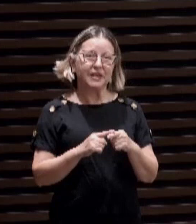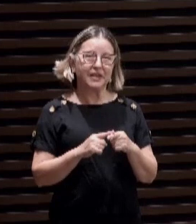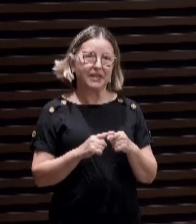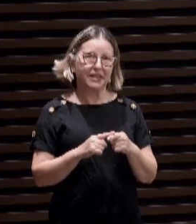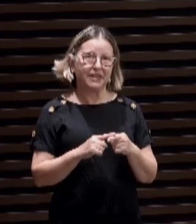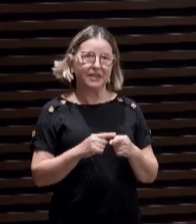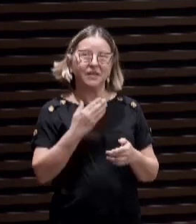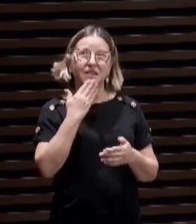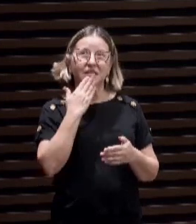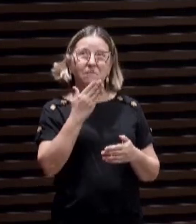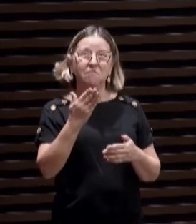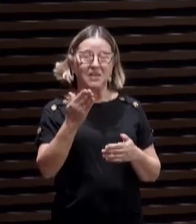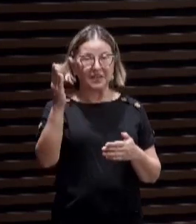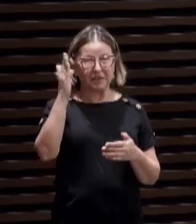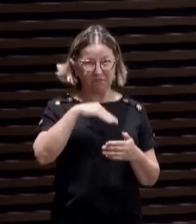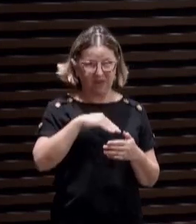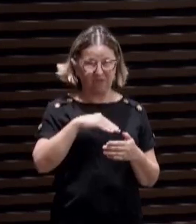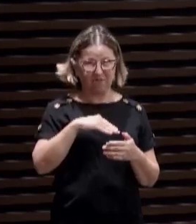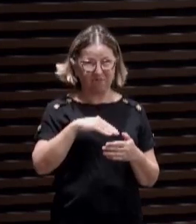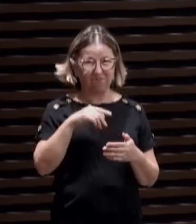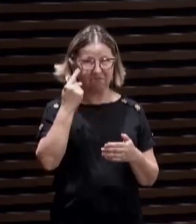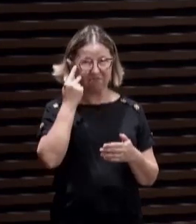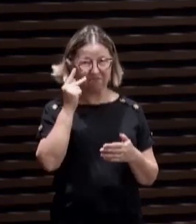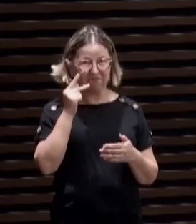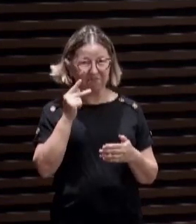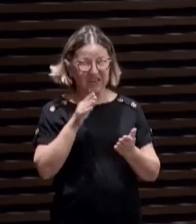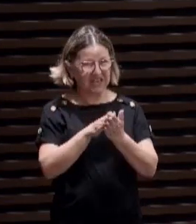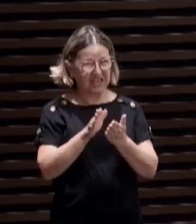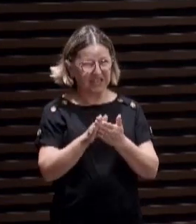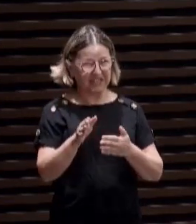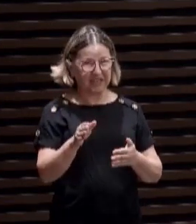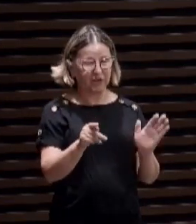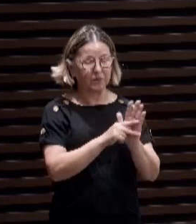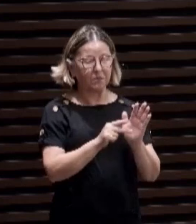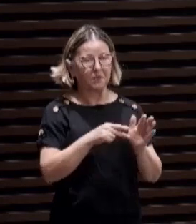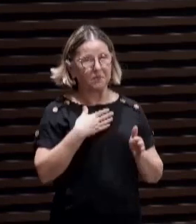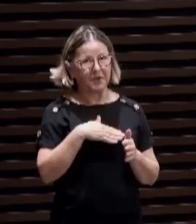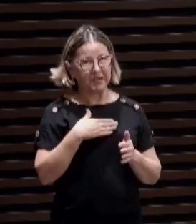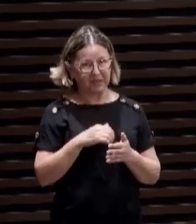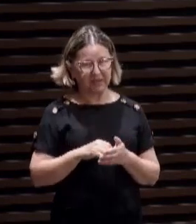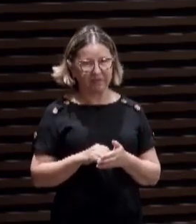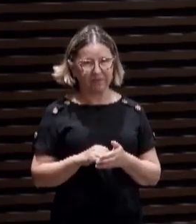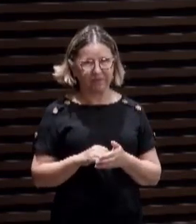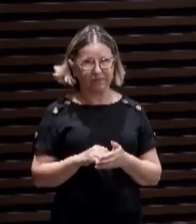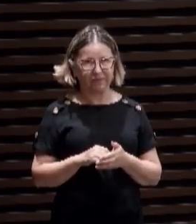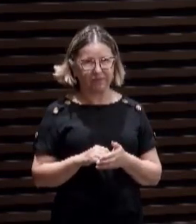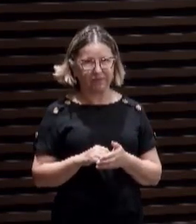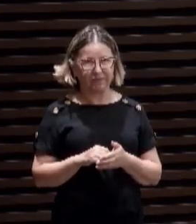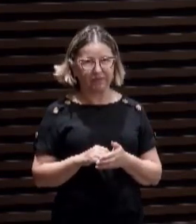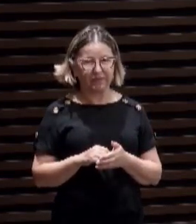em vossos prazeres. Infiéis, não compreendeis que a amizade do mundo é inimiga de